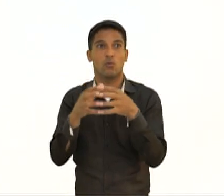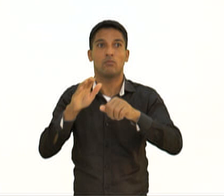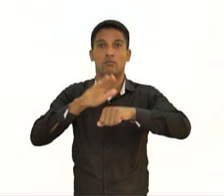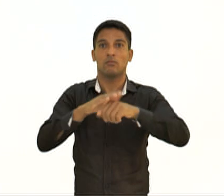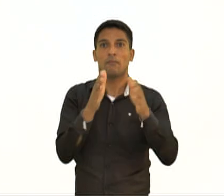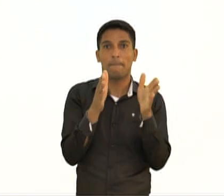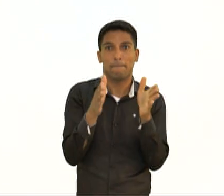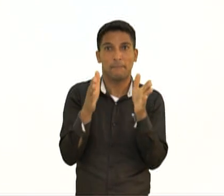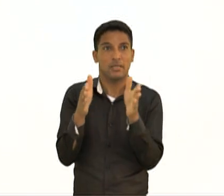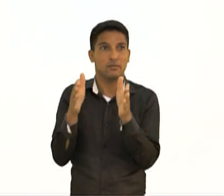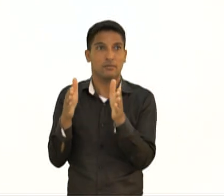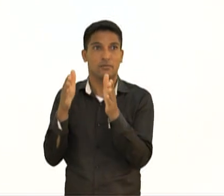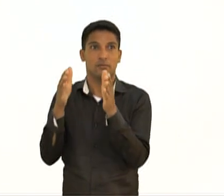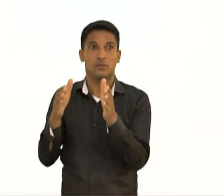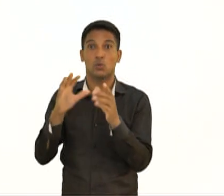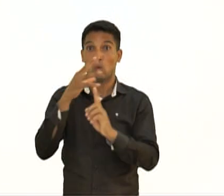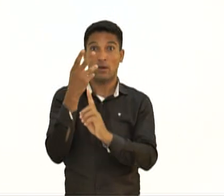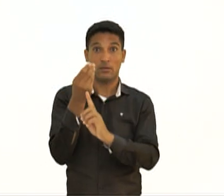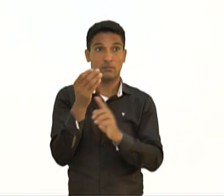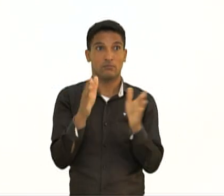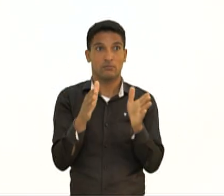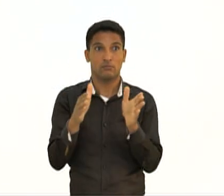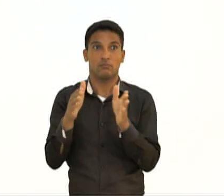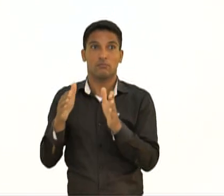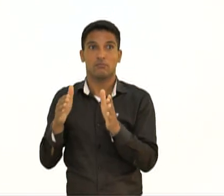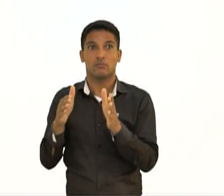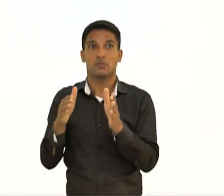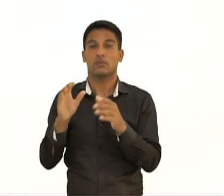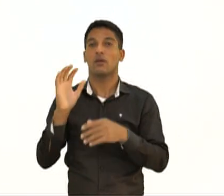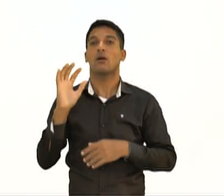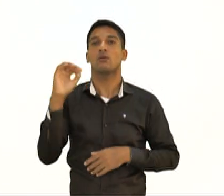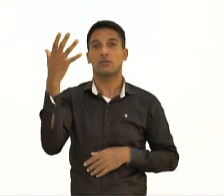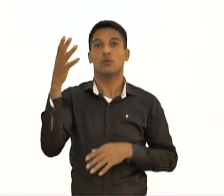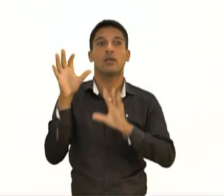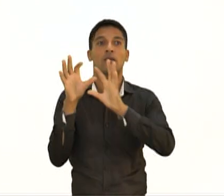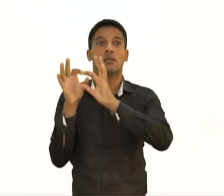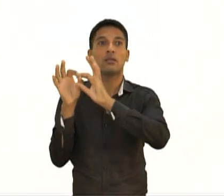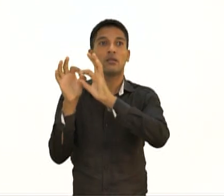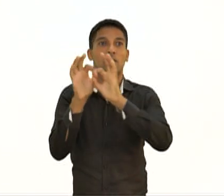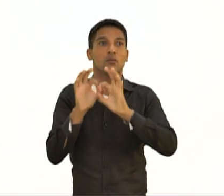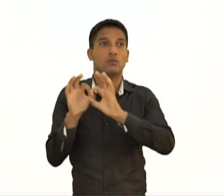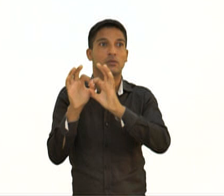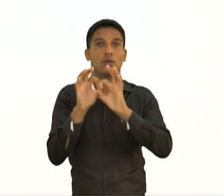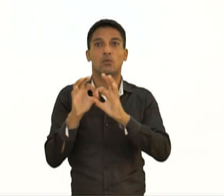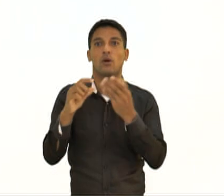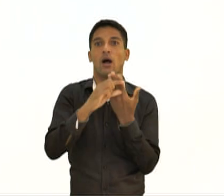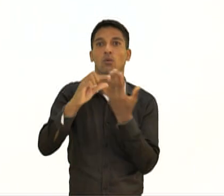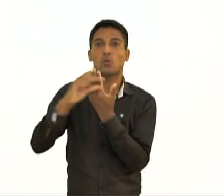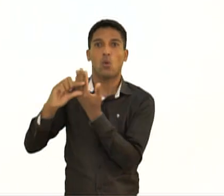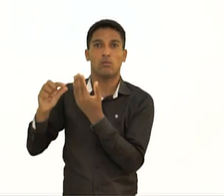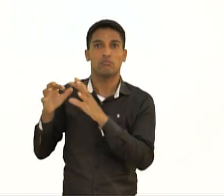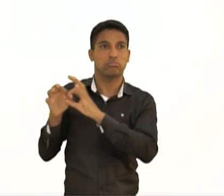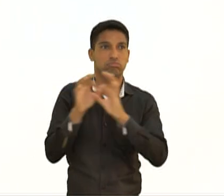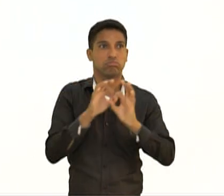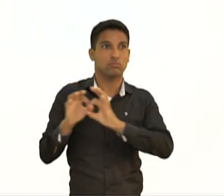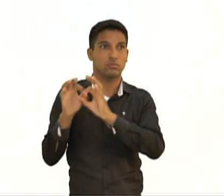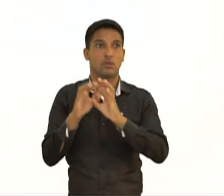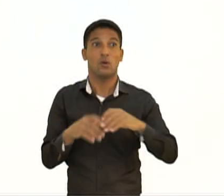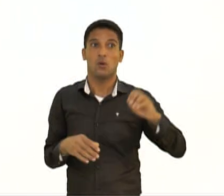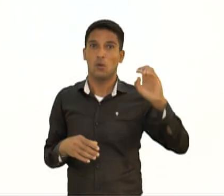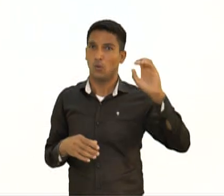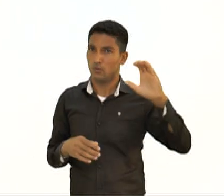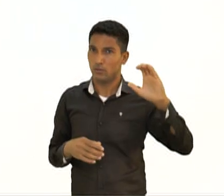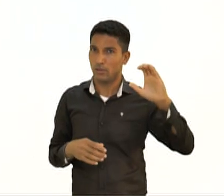C, conjunto de movimentos artísticos que ocorreram na Europa a partir do início do século XX?